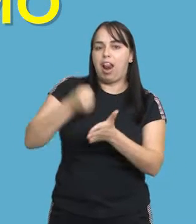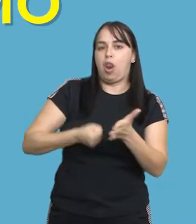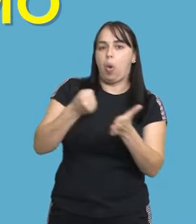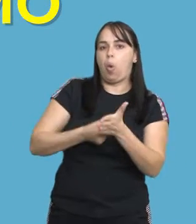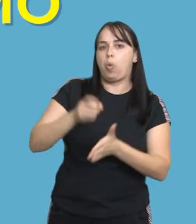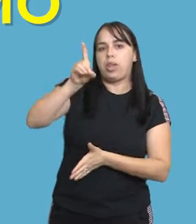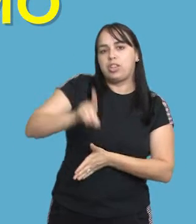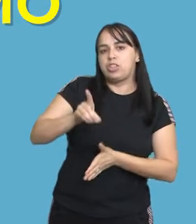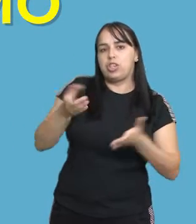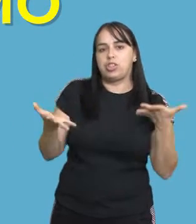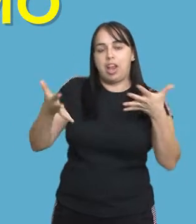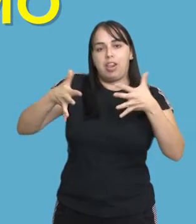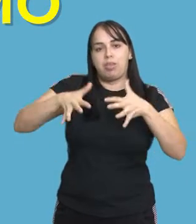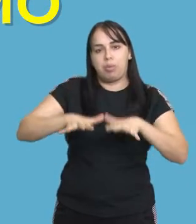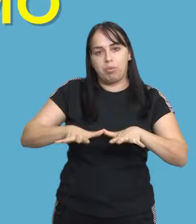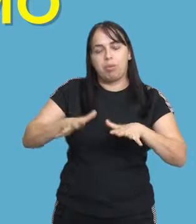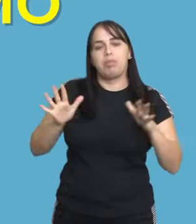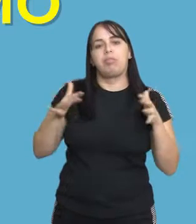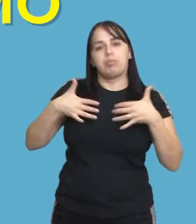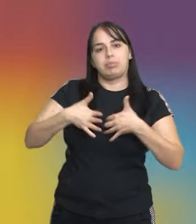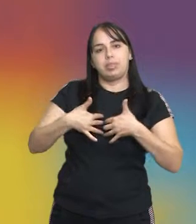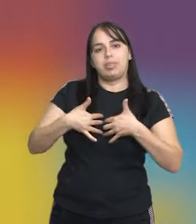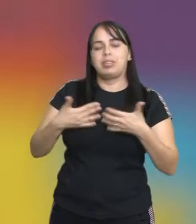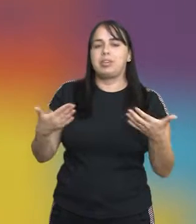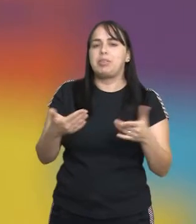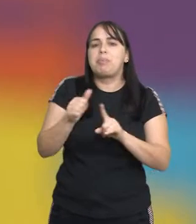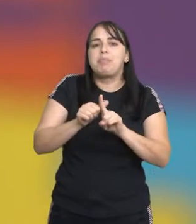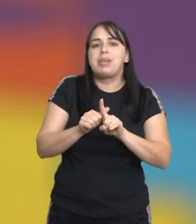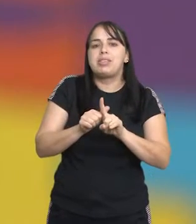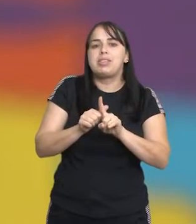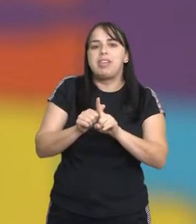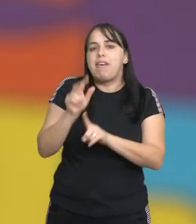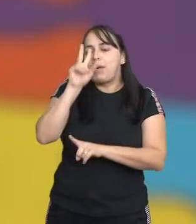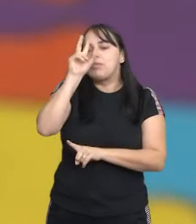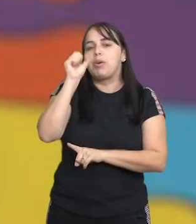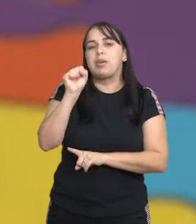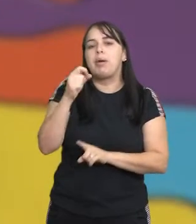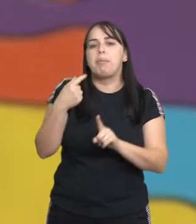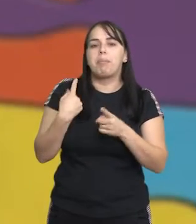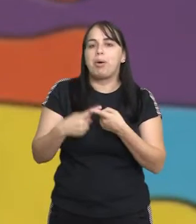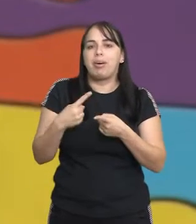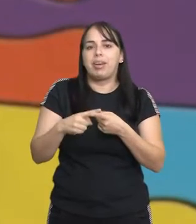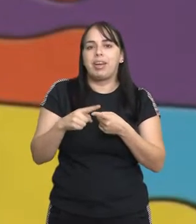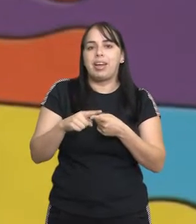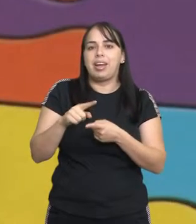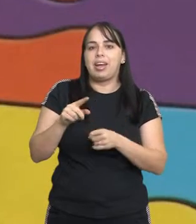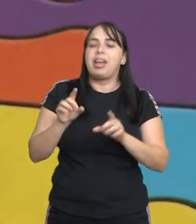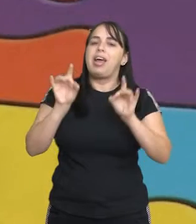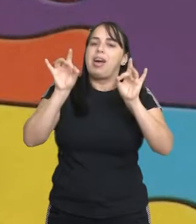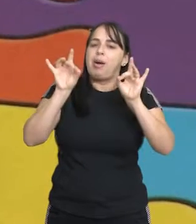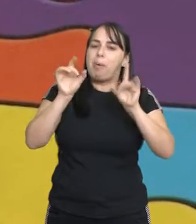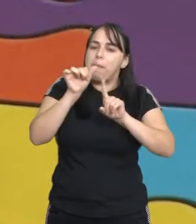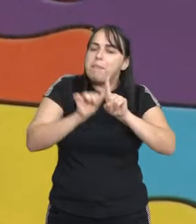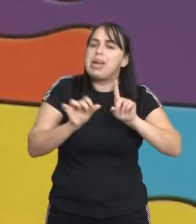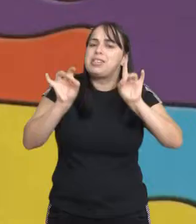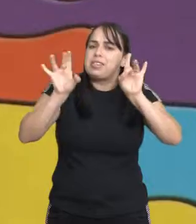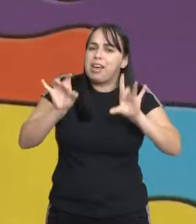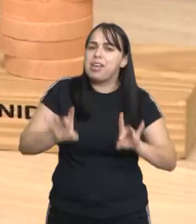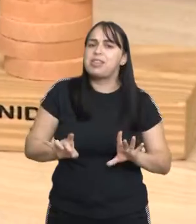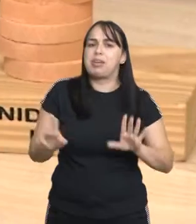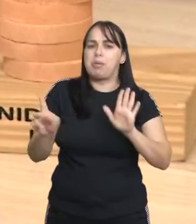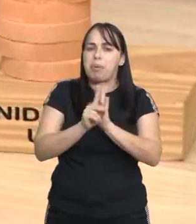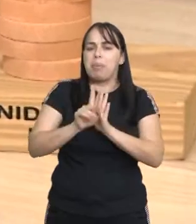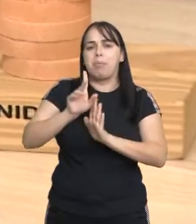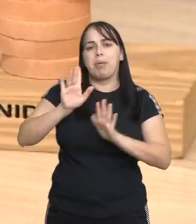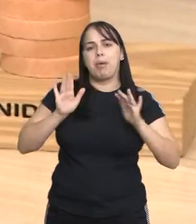inclusão dos autistas, ganha ainda mais força. É porque em abril é comemorado o Dia Mundial da Conscientização do Autismo,